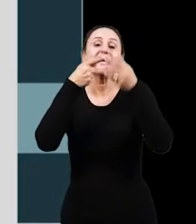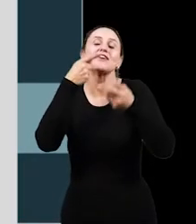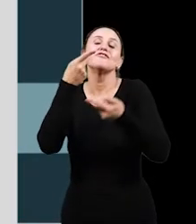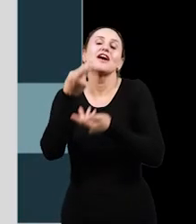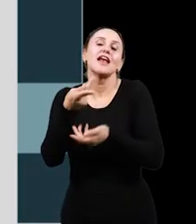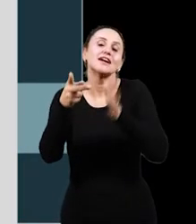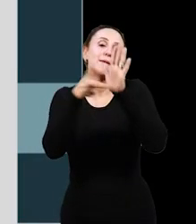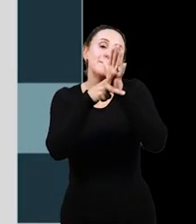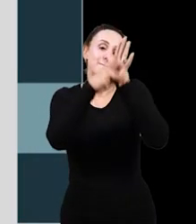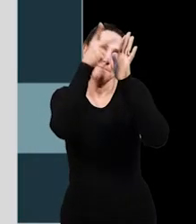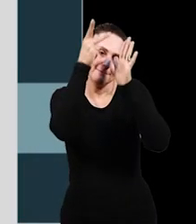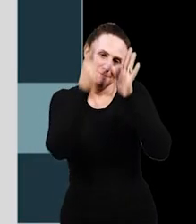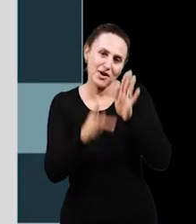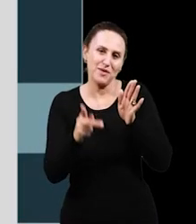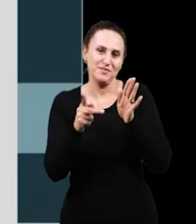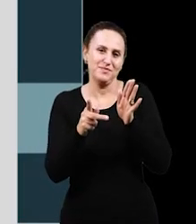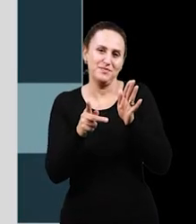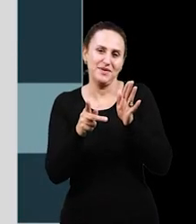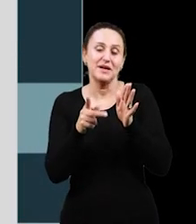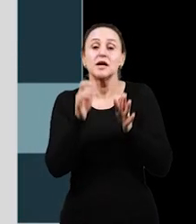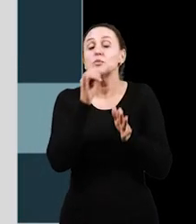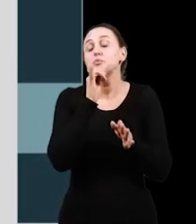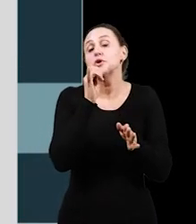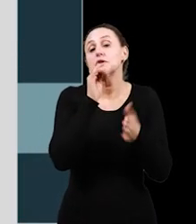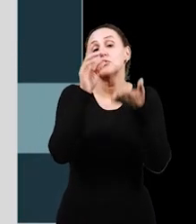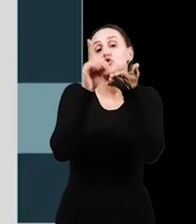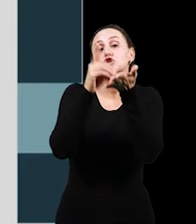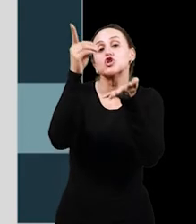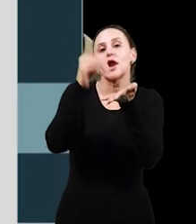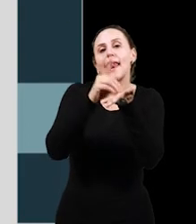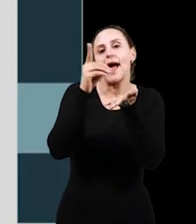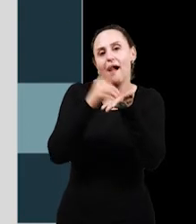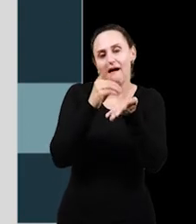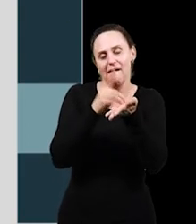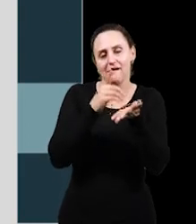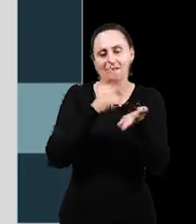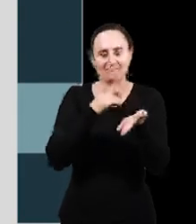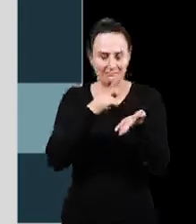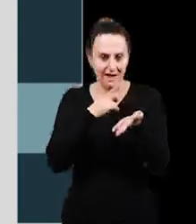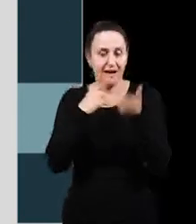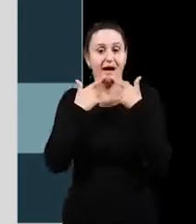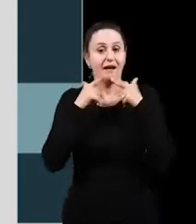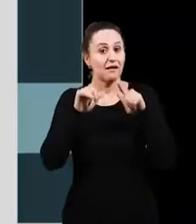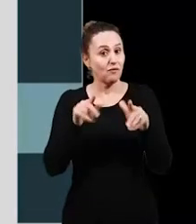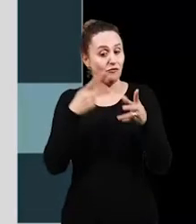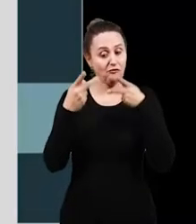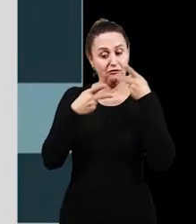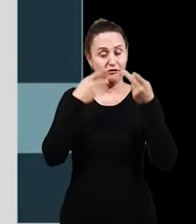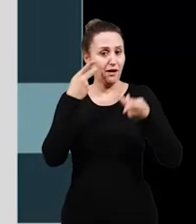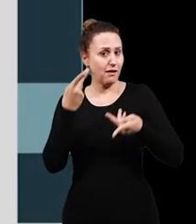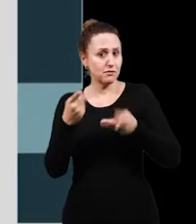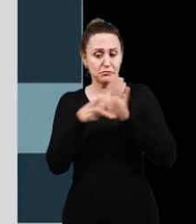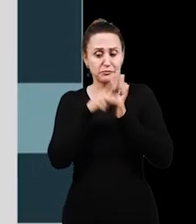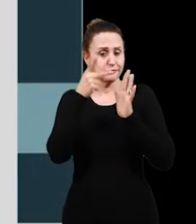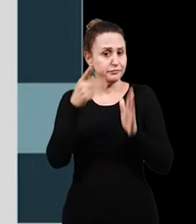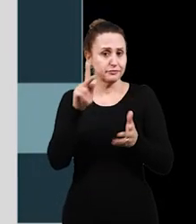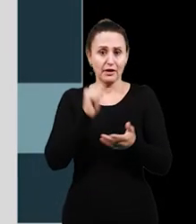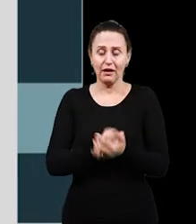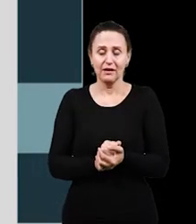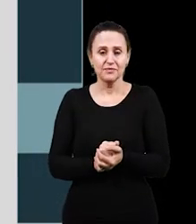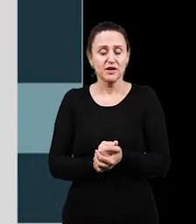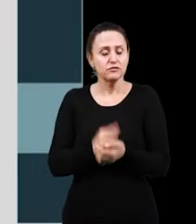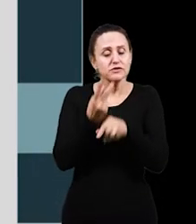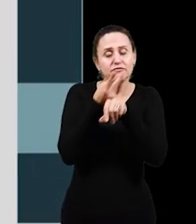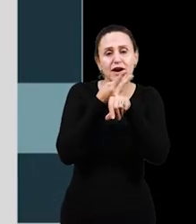fala em função metalinguística é o caso do dicionário que que a gente tem no dicionário a língua falando sobre ela né então você